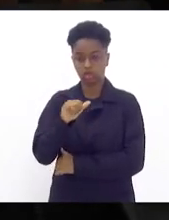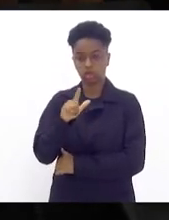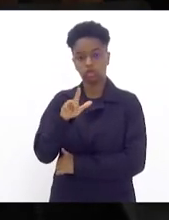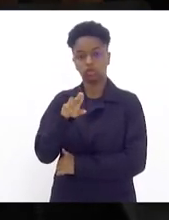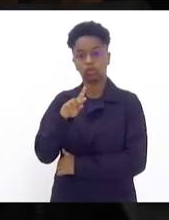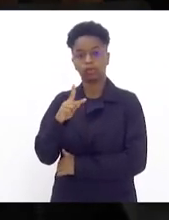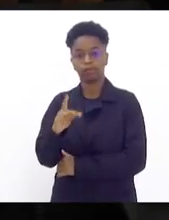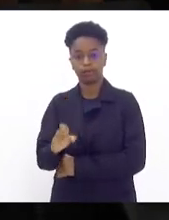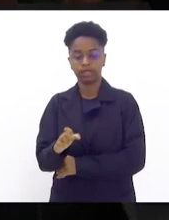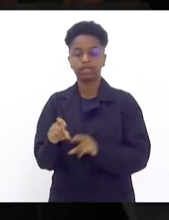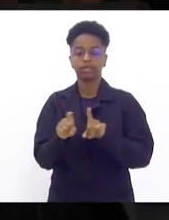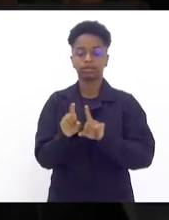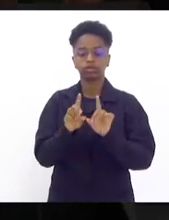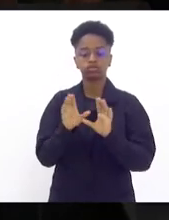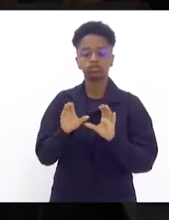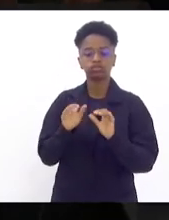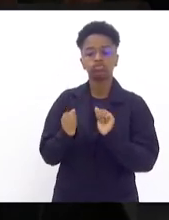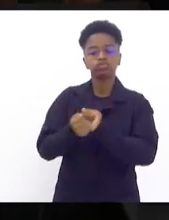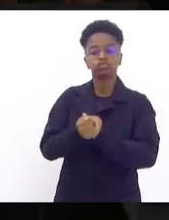INSS,